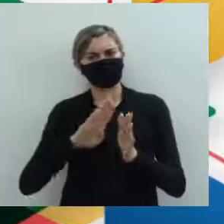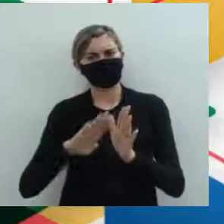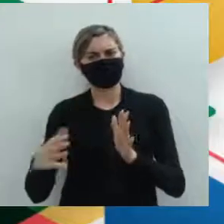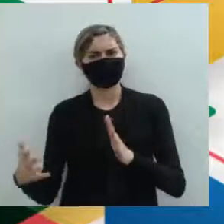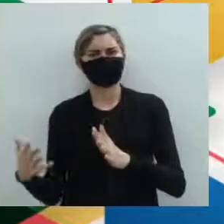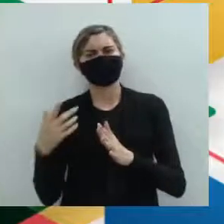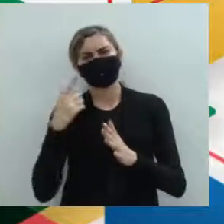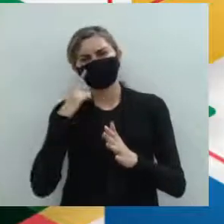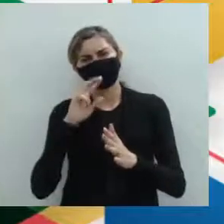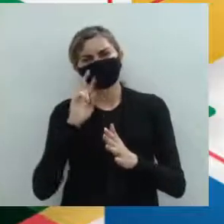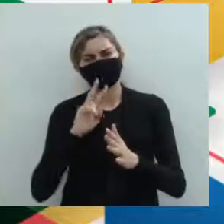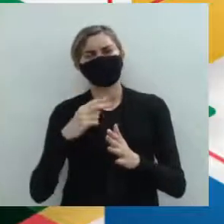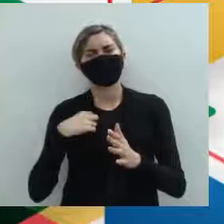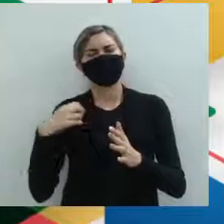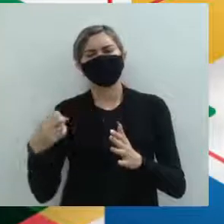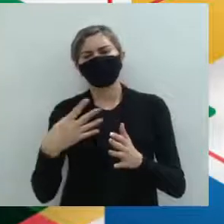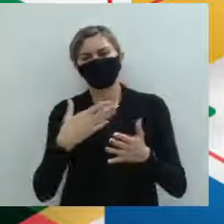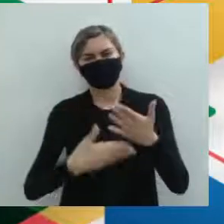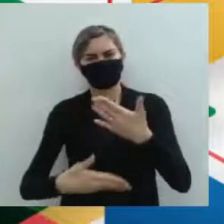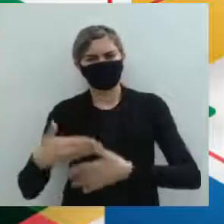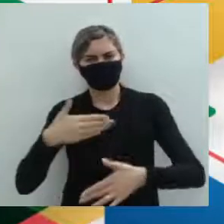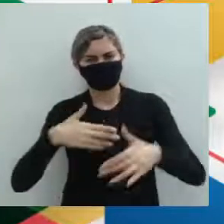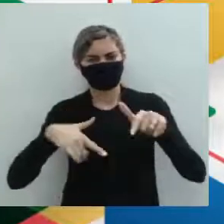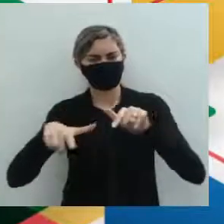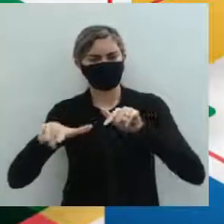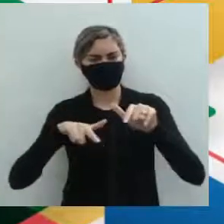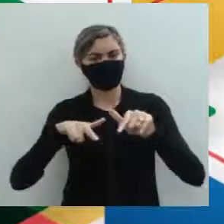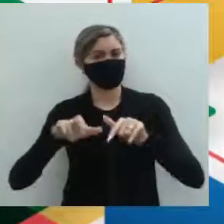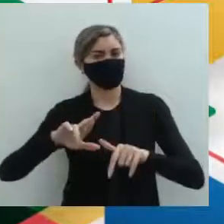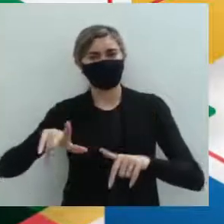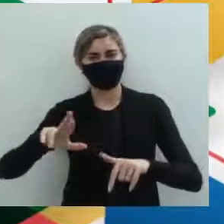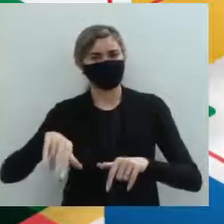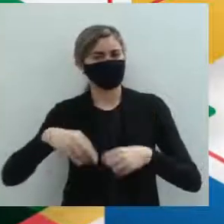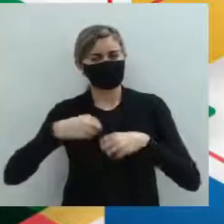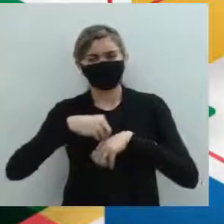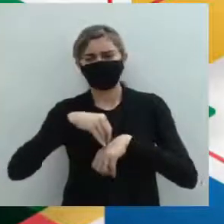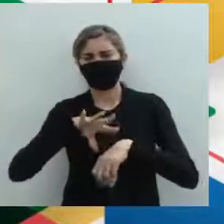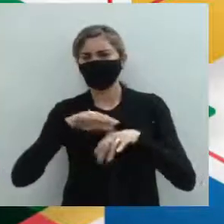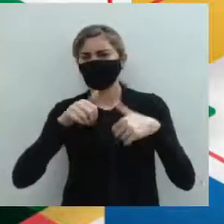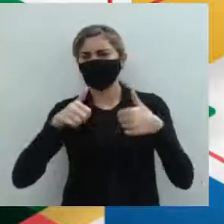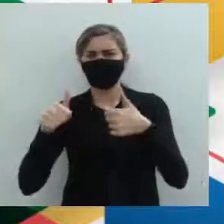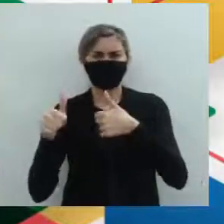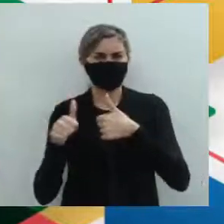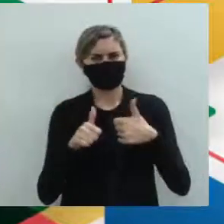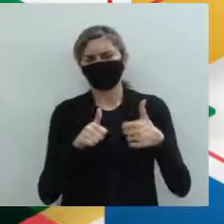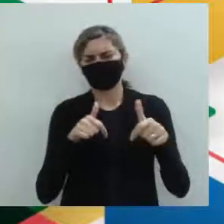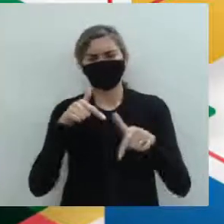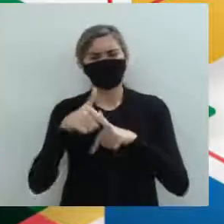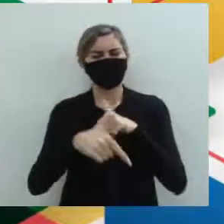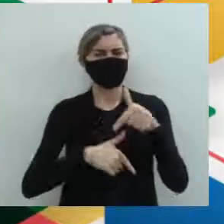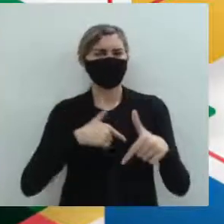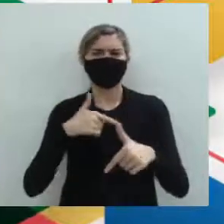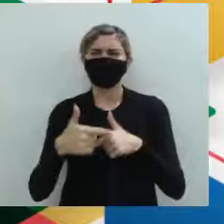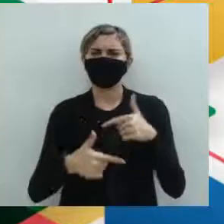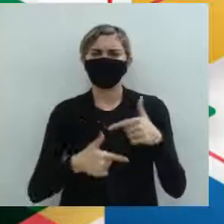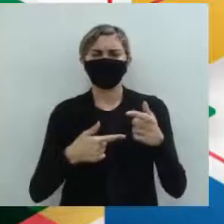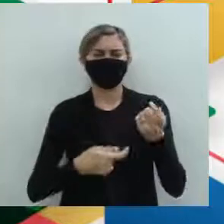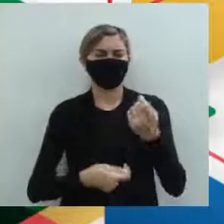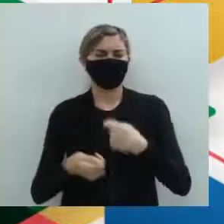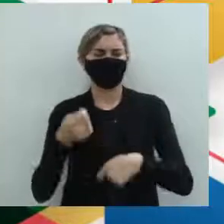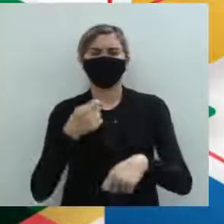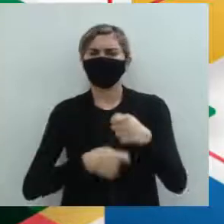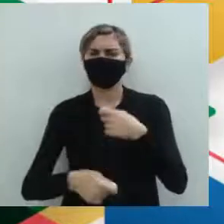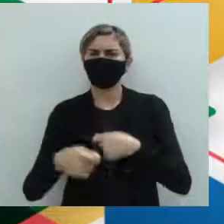neoliberalismo pressupõe novas relações de trabalho que não trazem benefícios ao trabalhador, certo? É o mercado